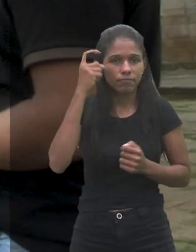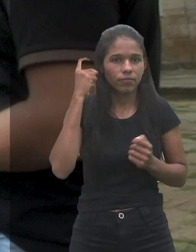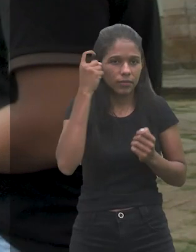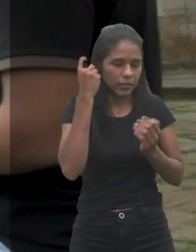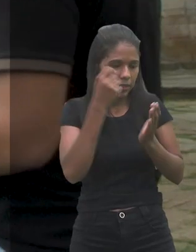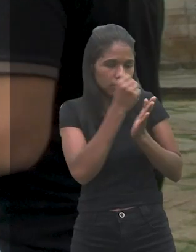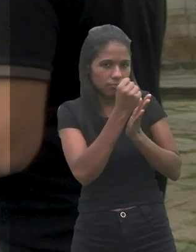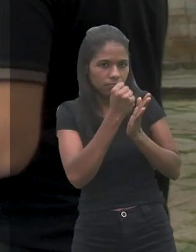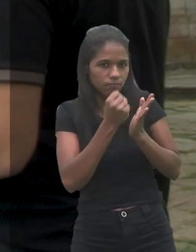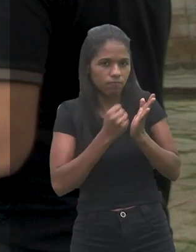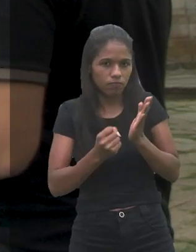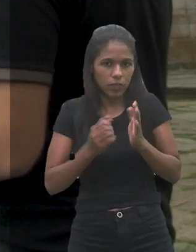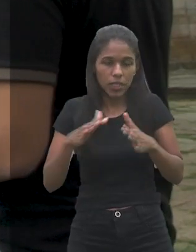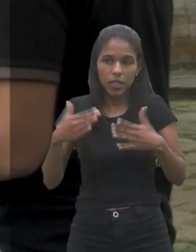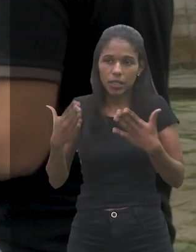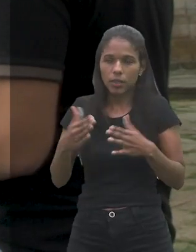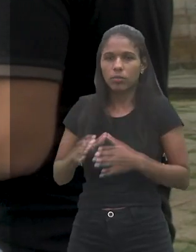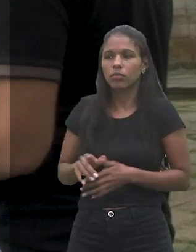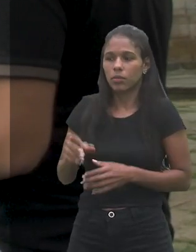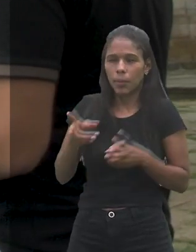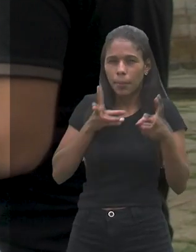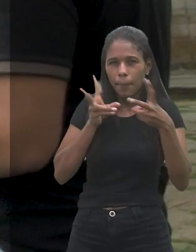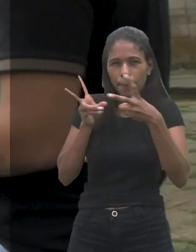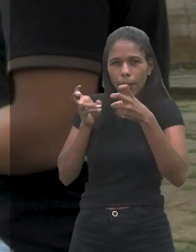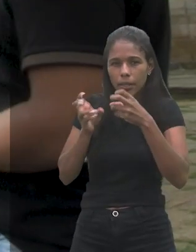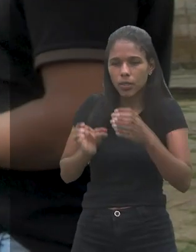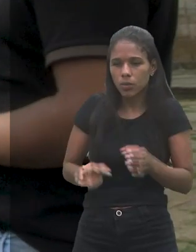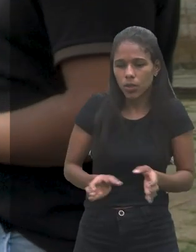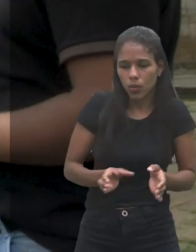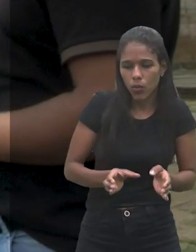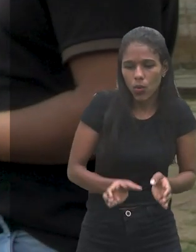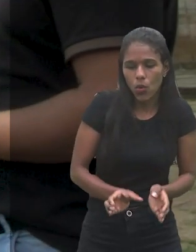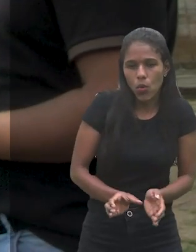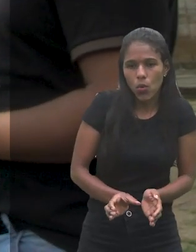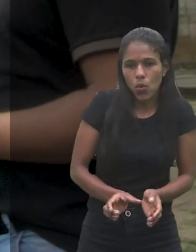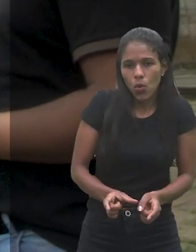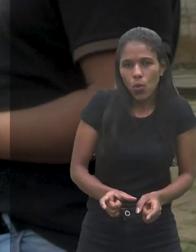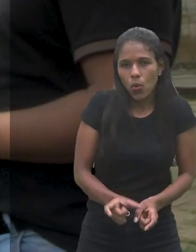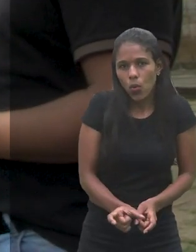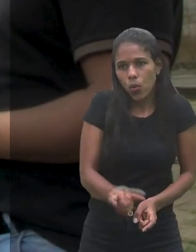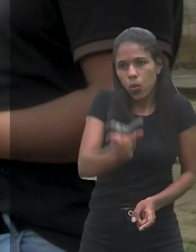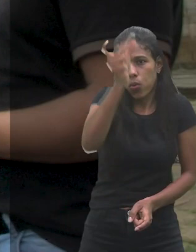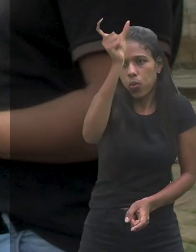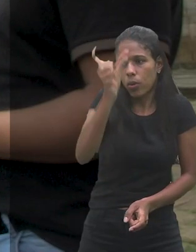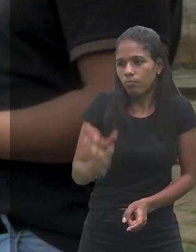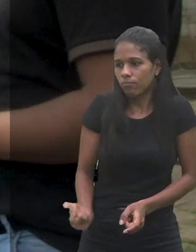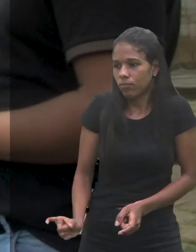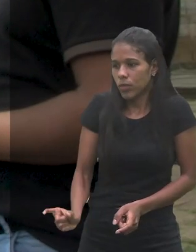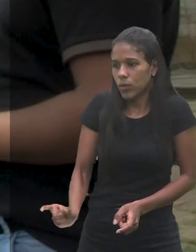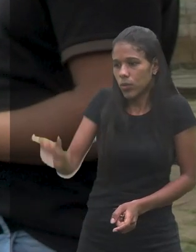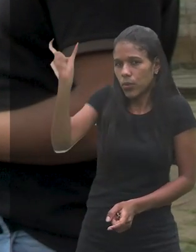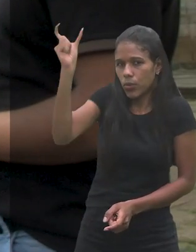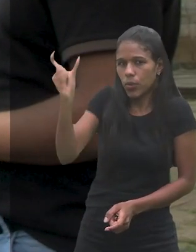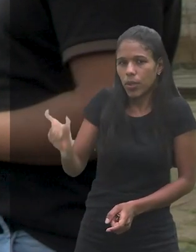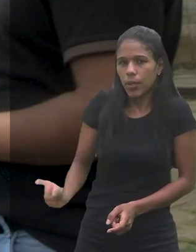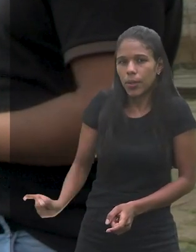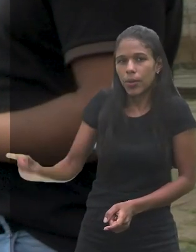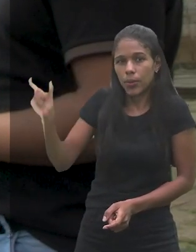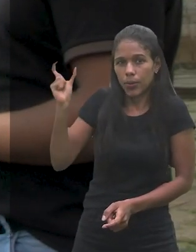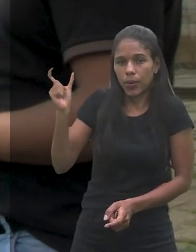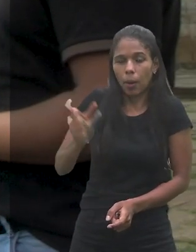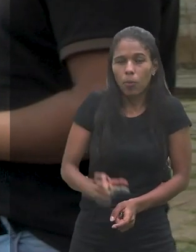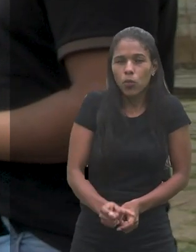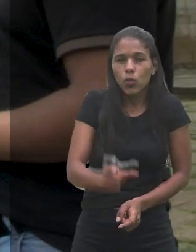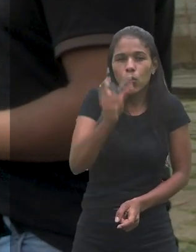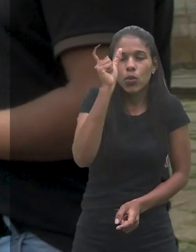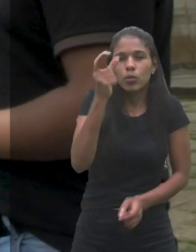mas essa coluna à esquerda e à direita te dá uma ideia de um tempo de maçonaria. Na maçonaria deles,